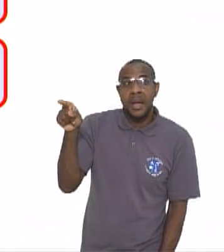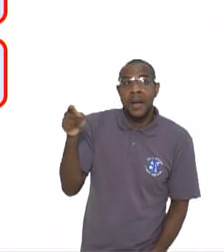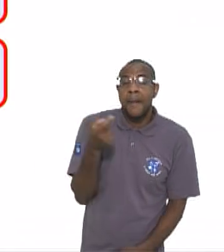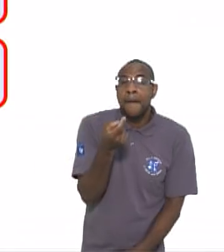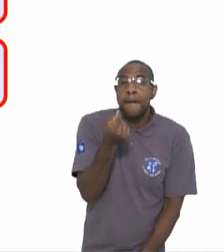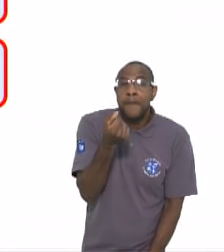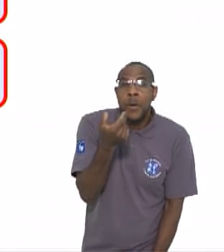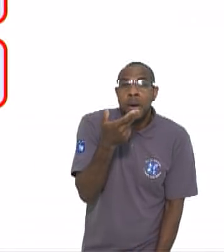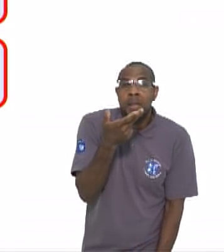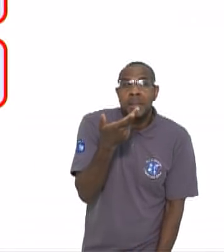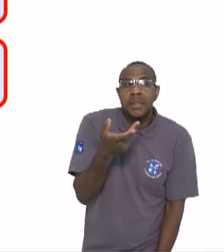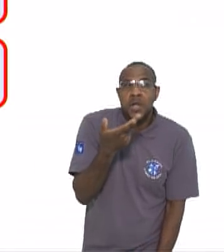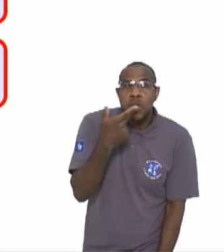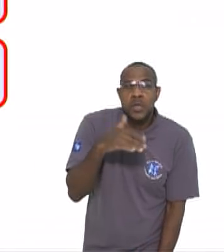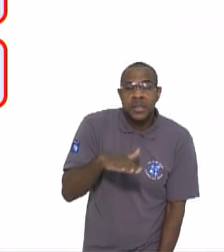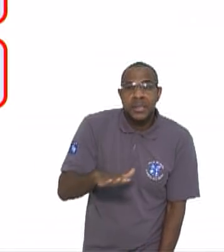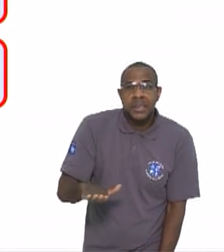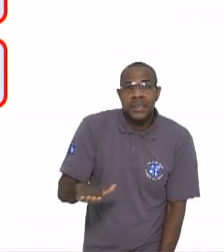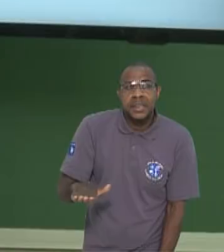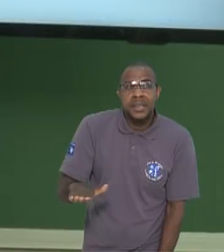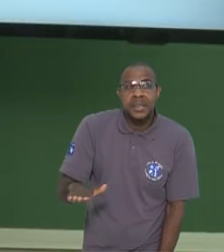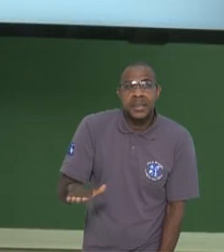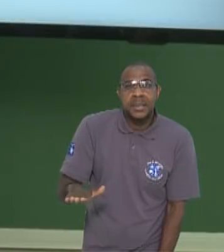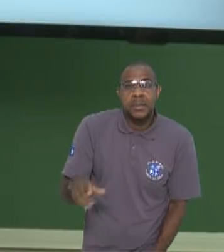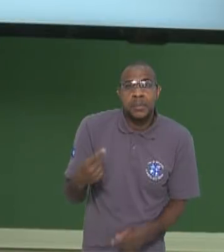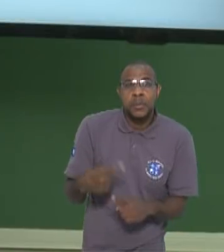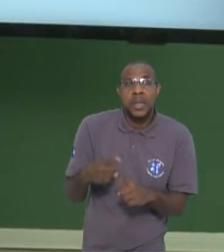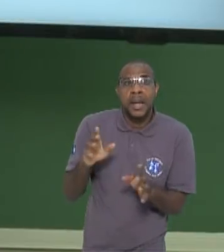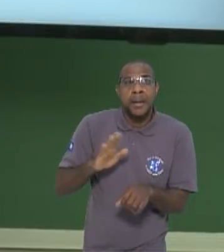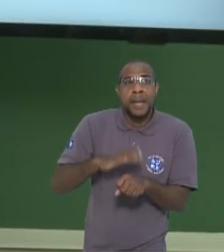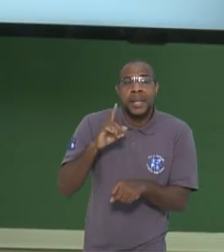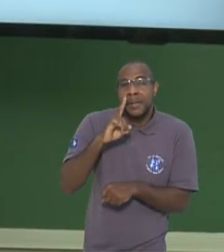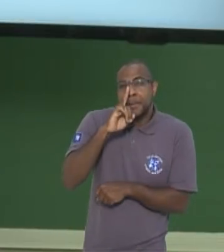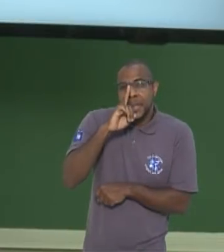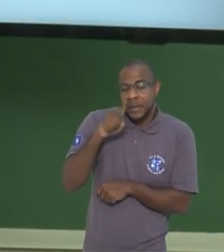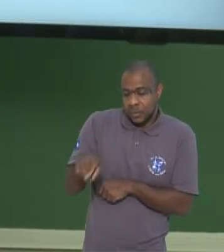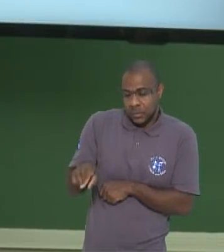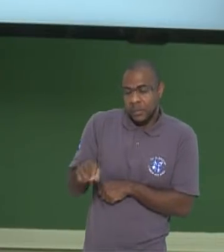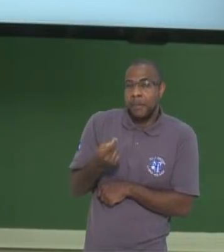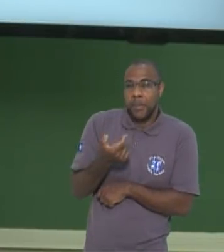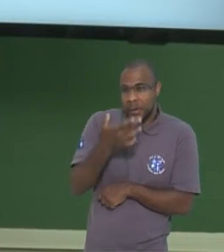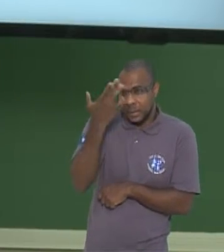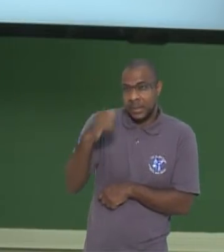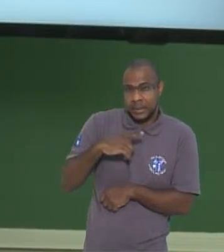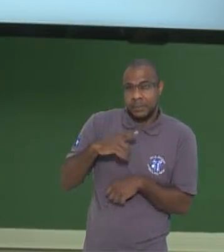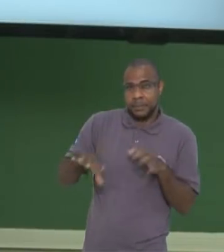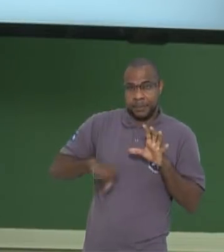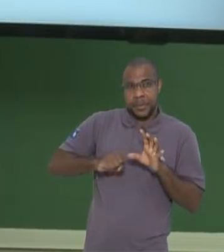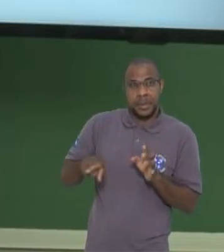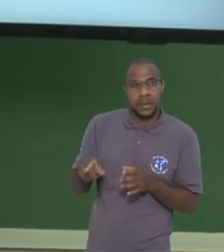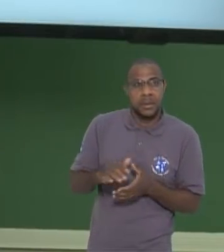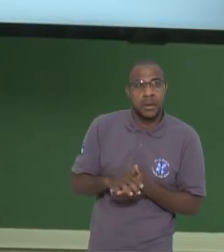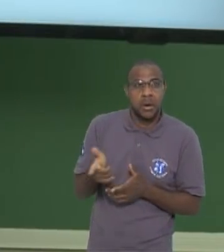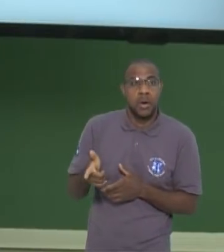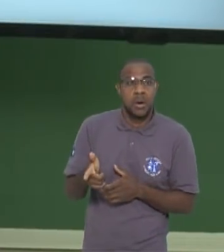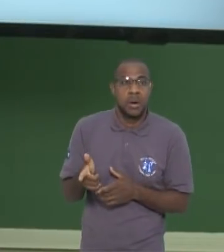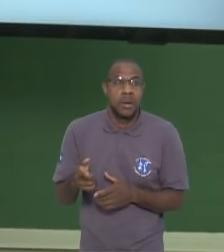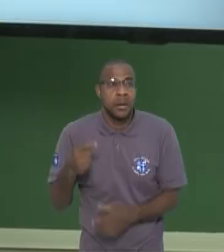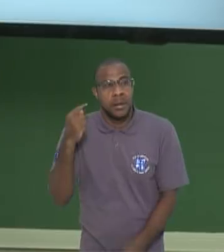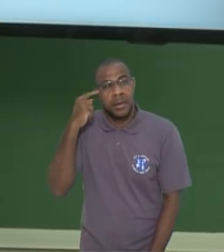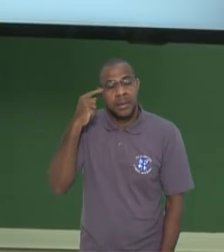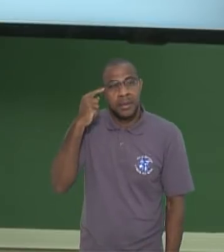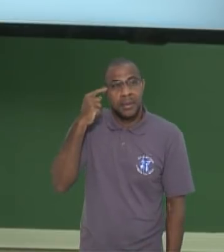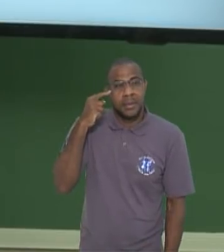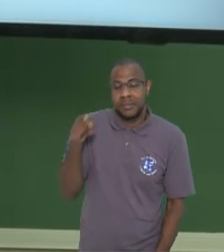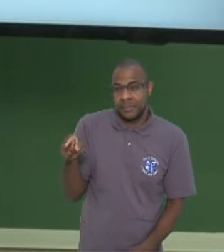poucas crianças passam dos 6 meses de vida, porque ela é mais grave, tá? Então, vamos ver quais são os sintomas. Primeiro aqui, ó, retardo físico e mental,